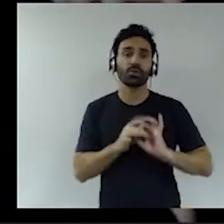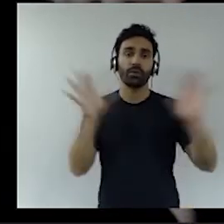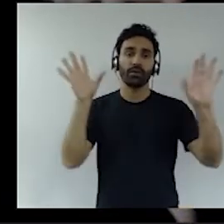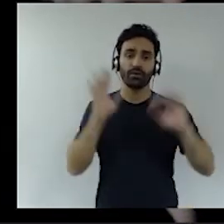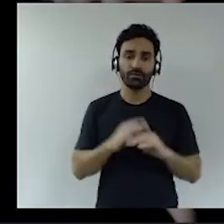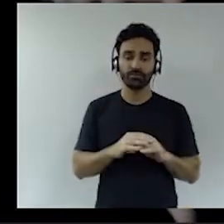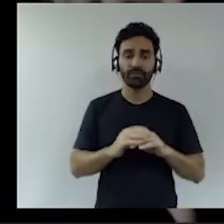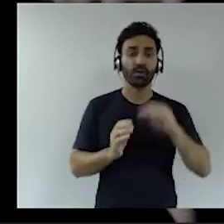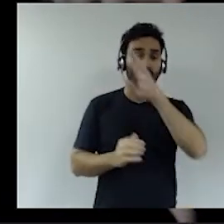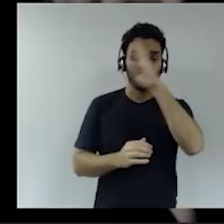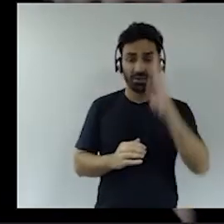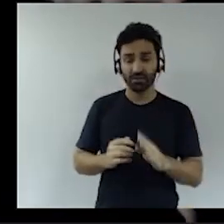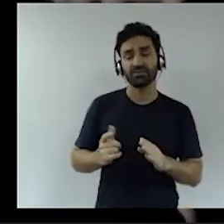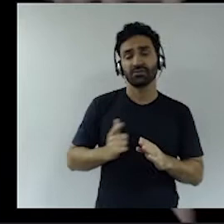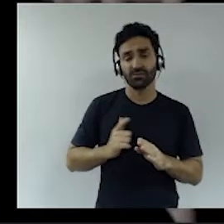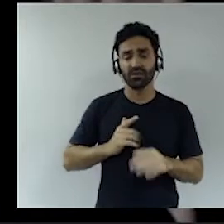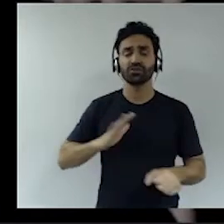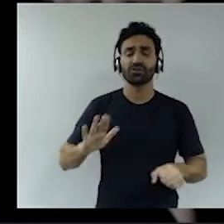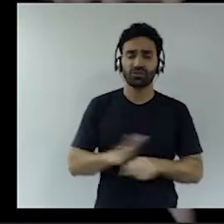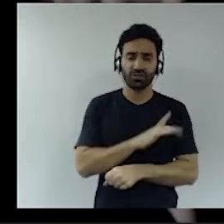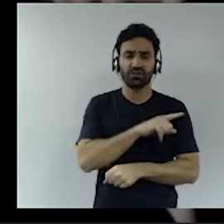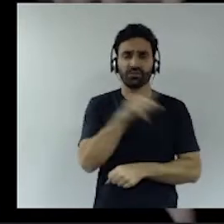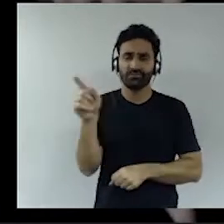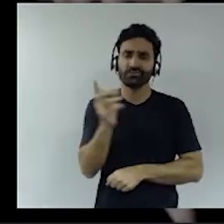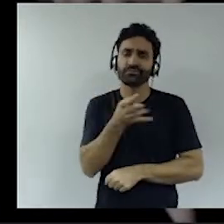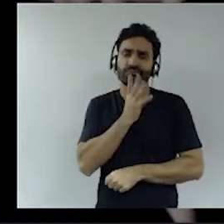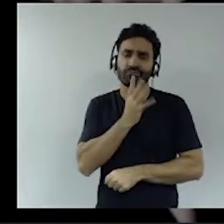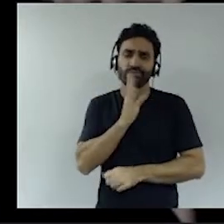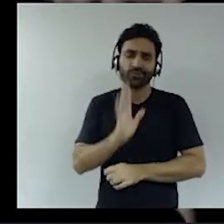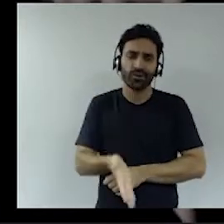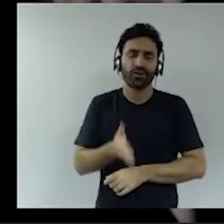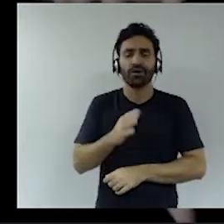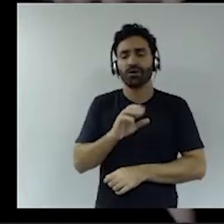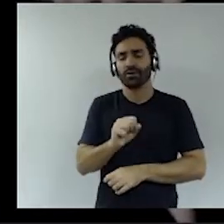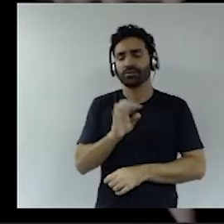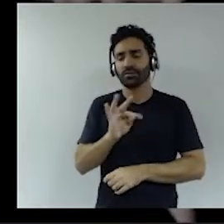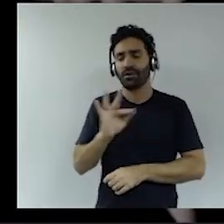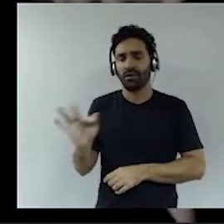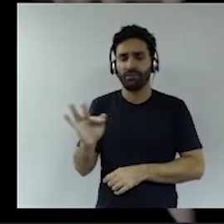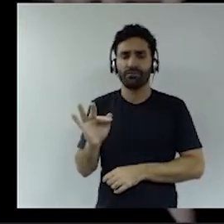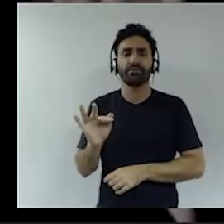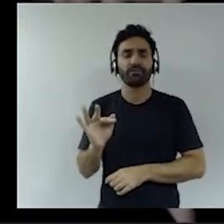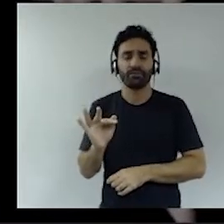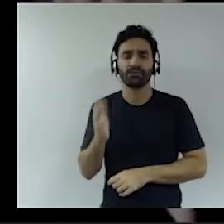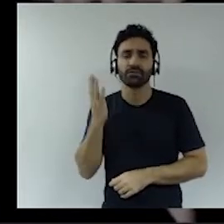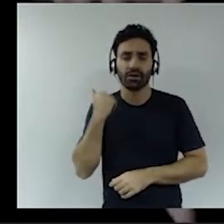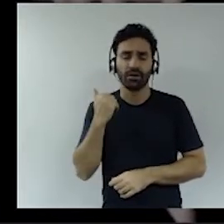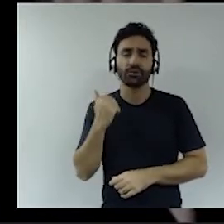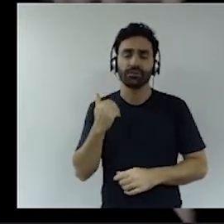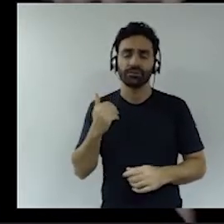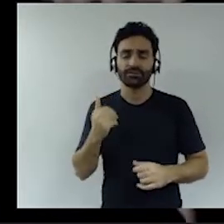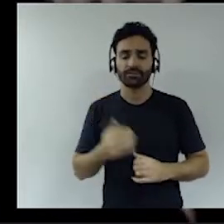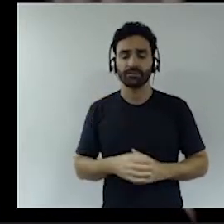Brasil, a superlotação carcerária é reconhecida, o STF, o Estado de Coisas Inconstitucional,